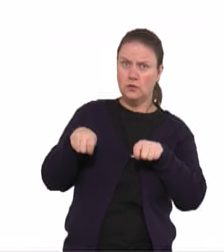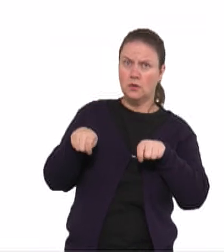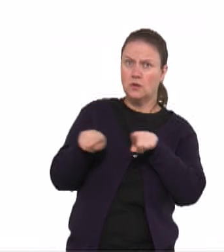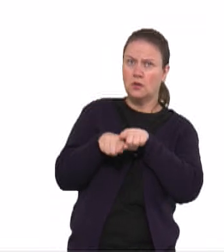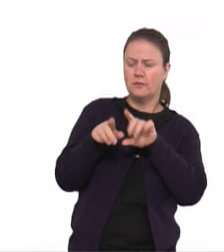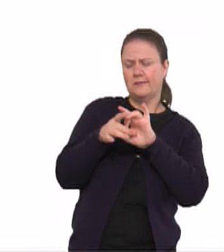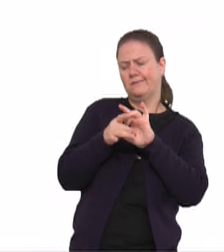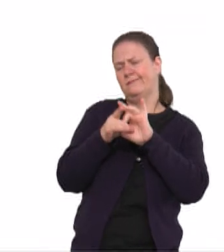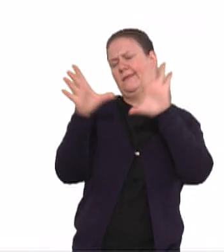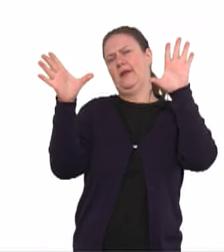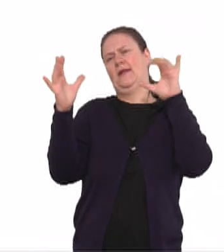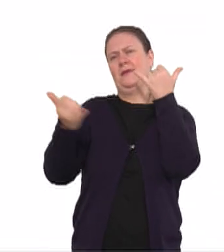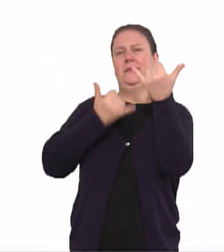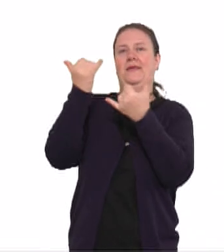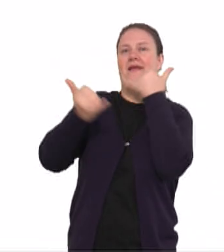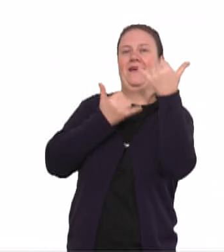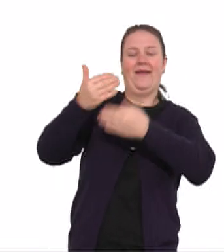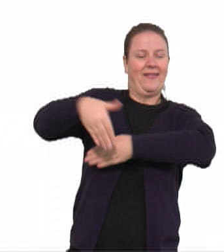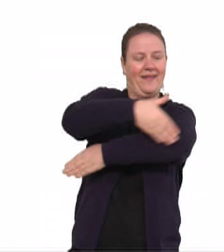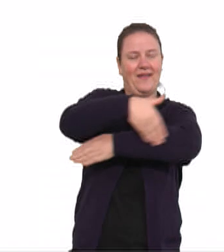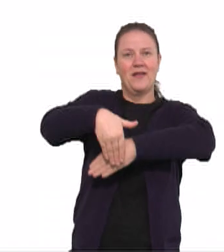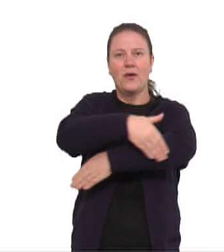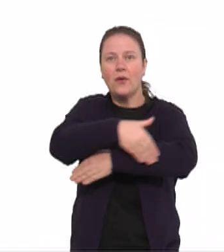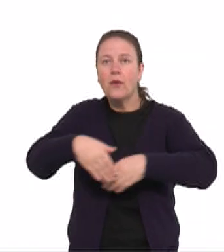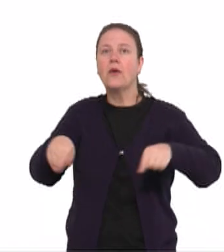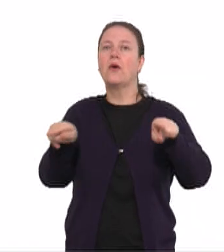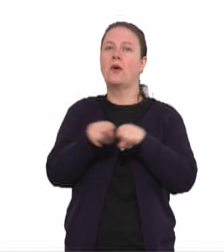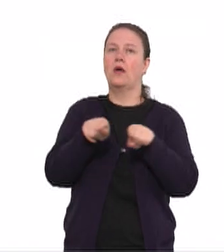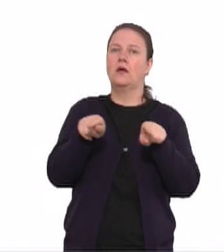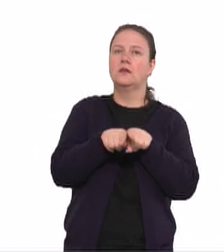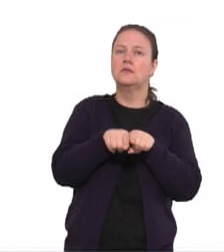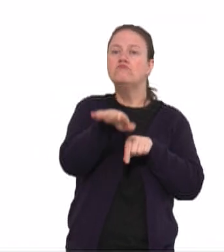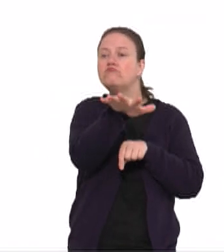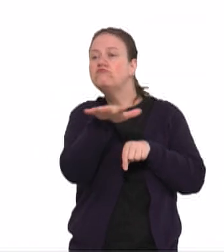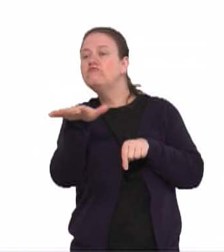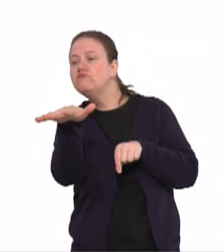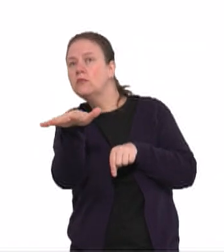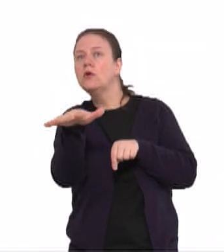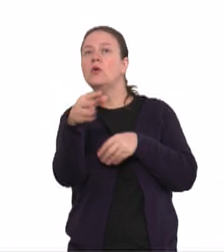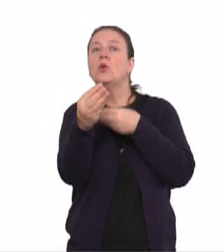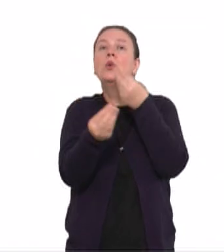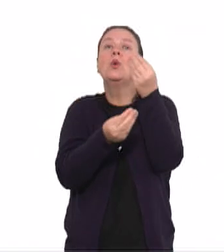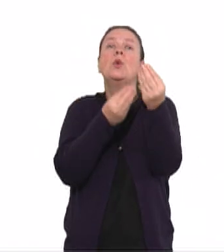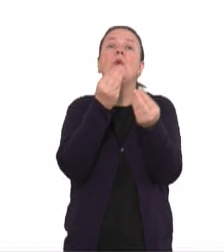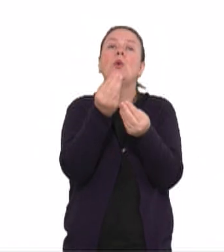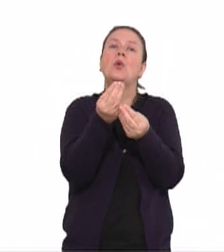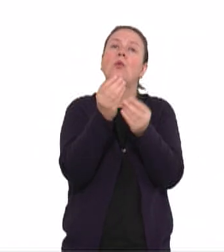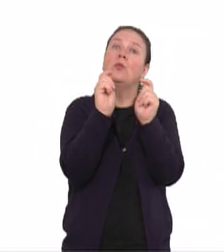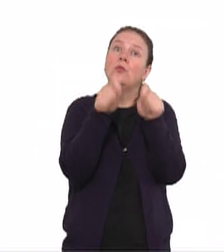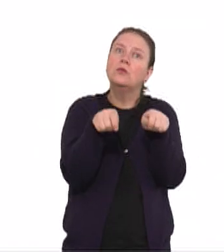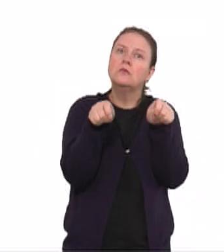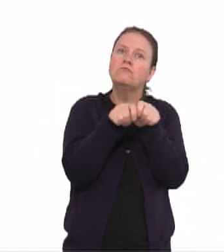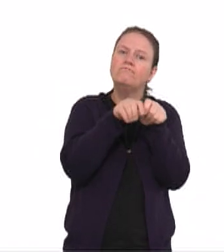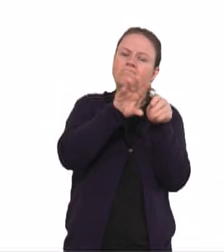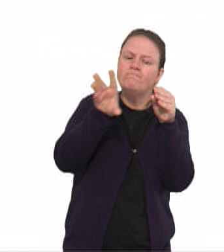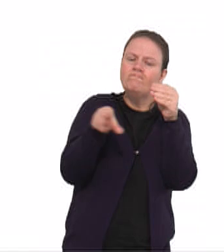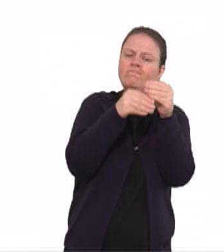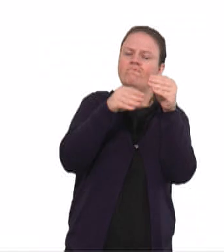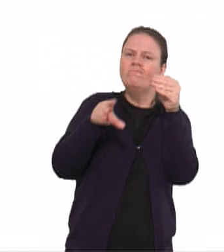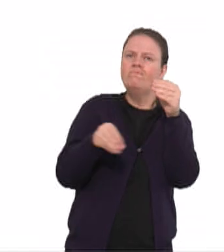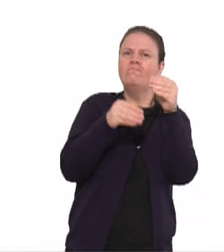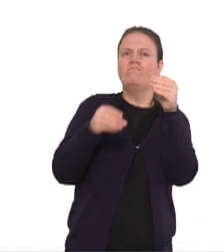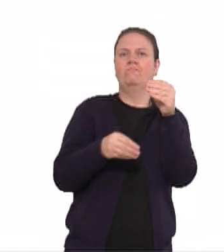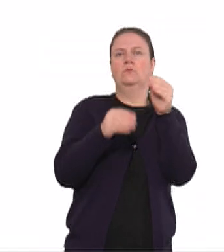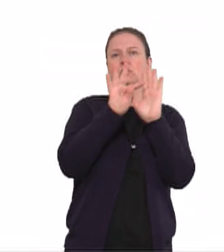nos parques? Como o espaço ficava em cada estação do ano? Olha quanta coisa poderíamos ter colocado no texto. É